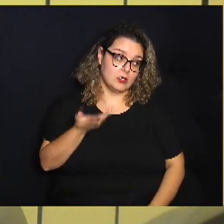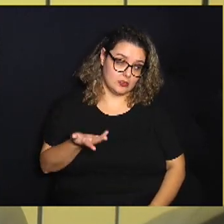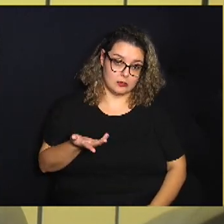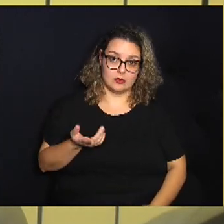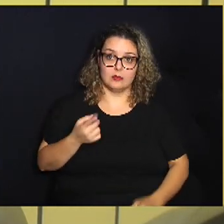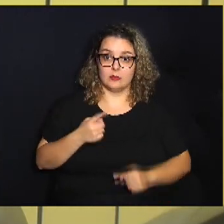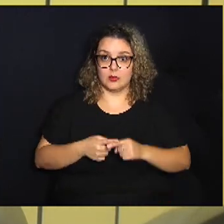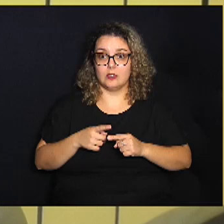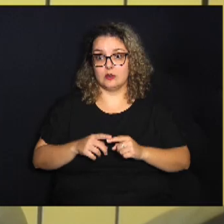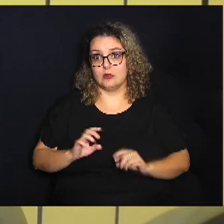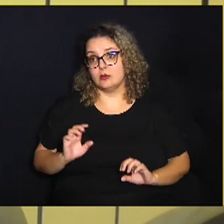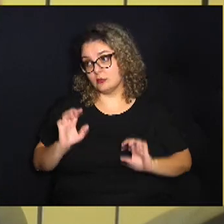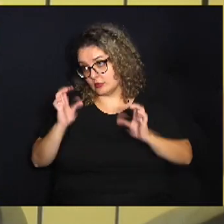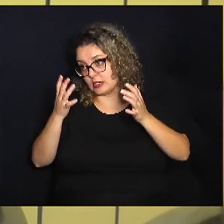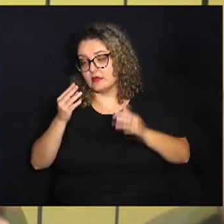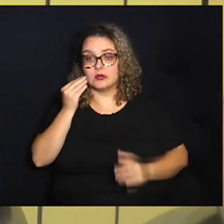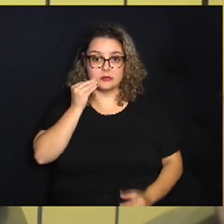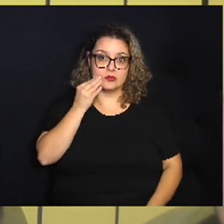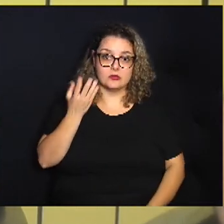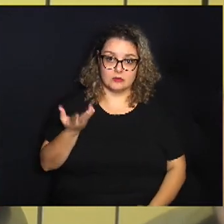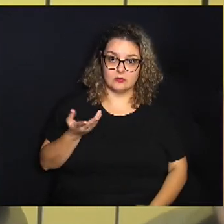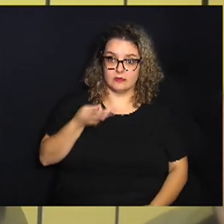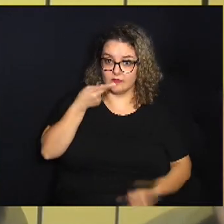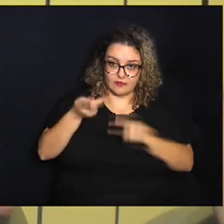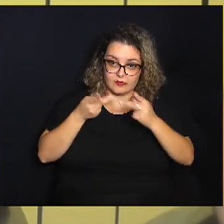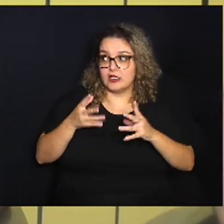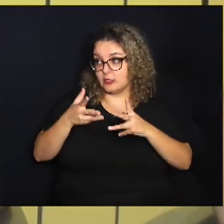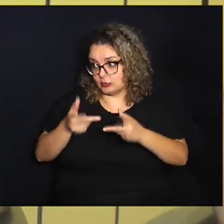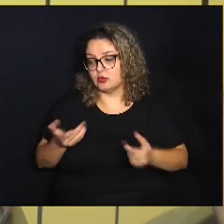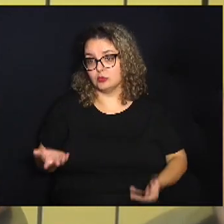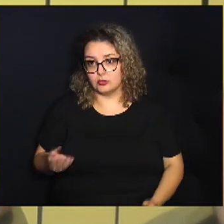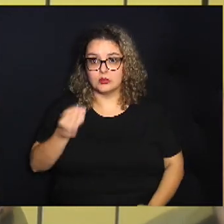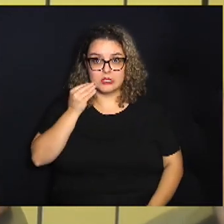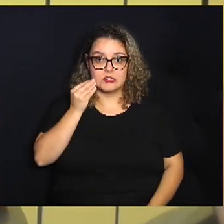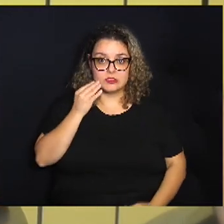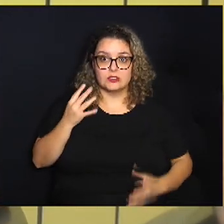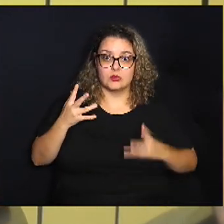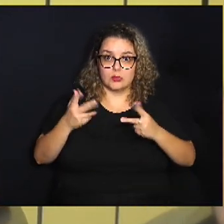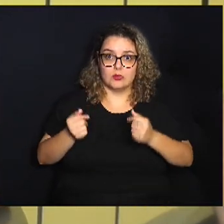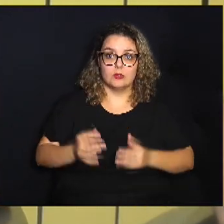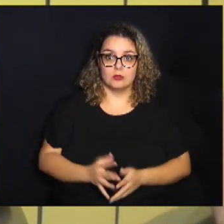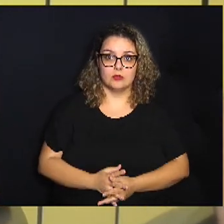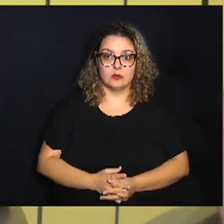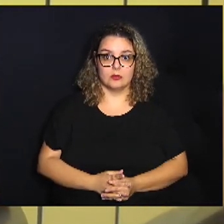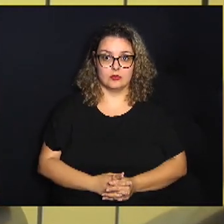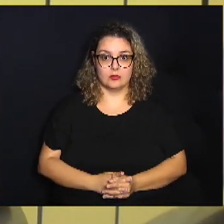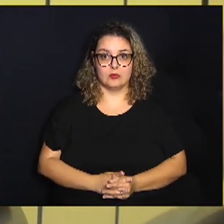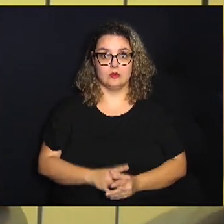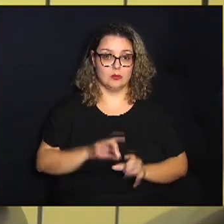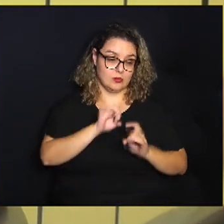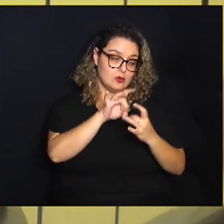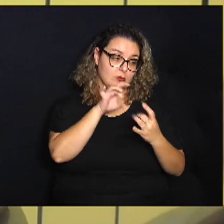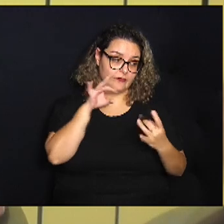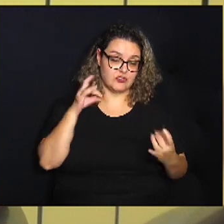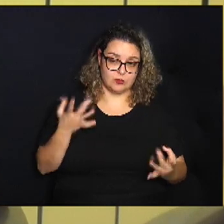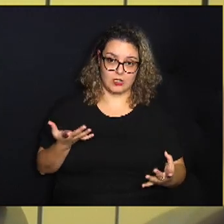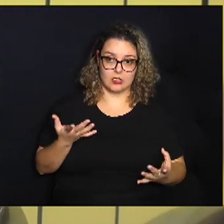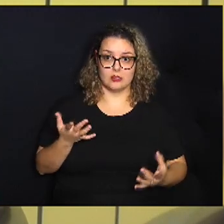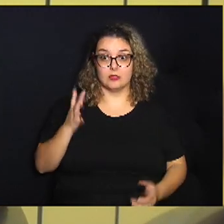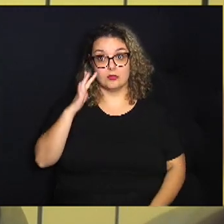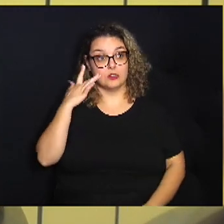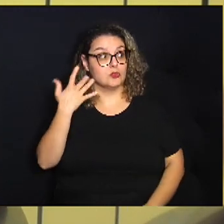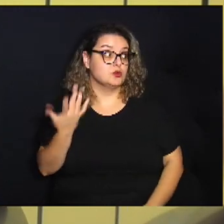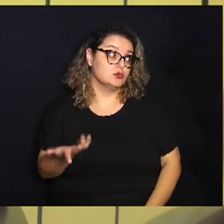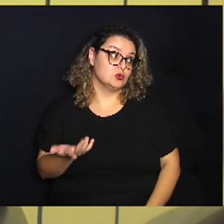evento teste é a hora de você, né, realmente testar tudo e dar o feedback. Então, não sei se vai